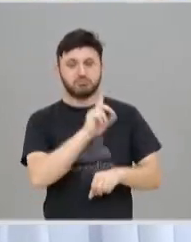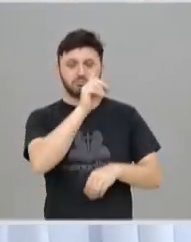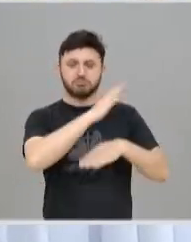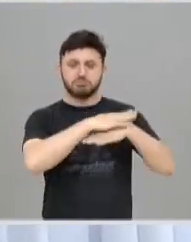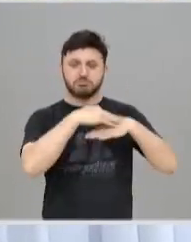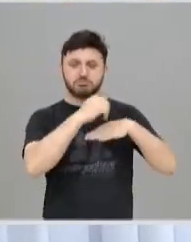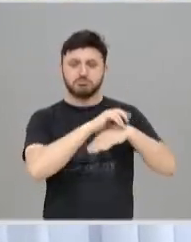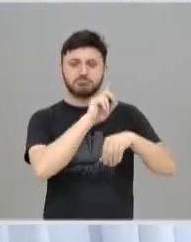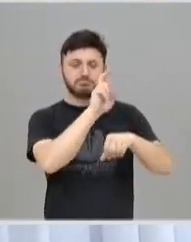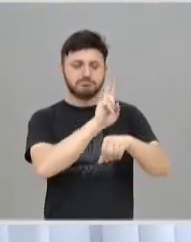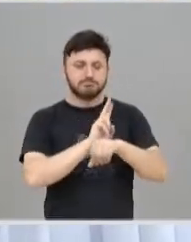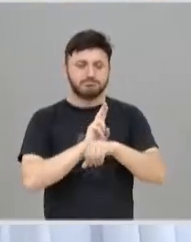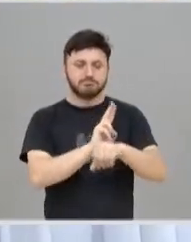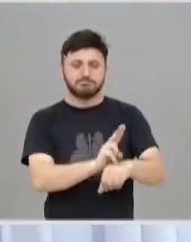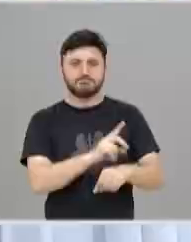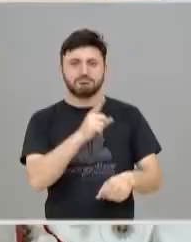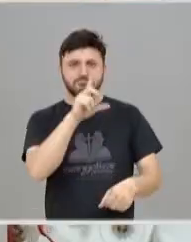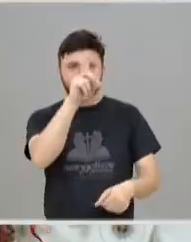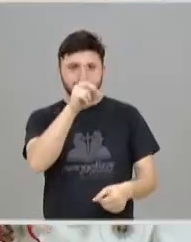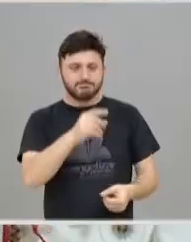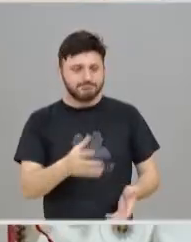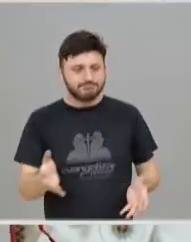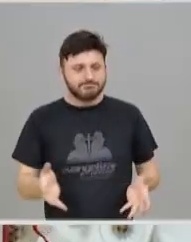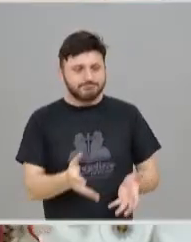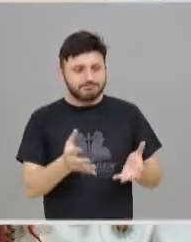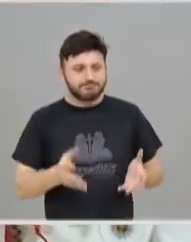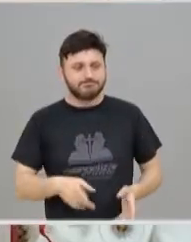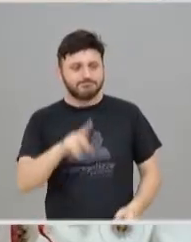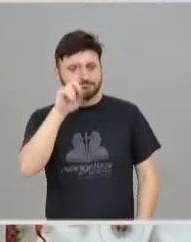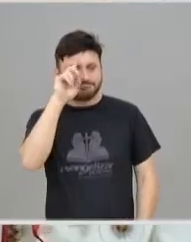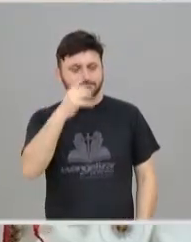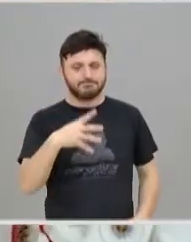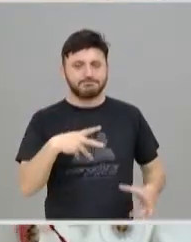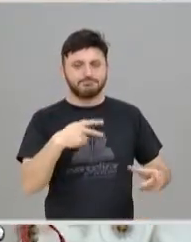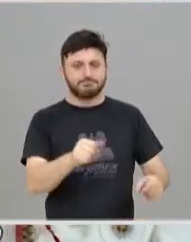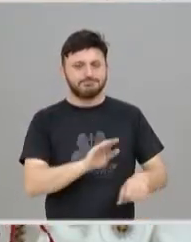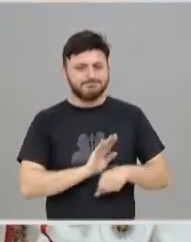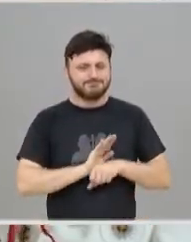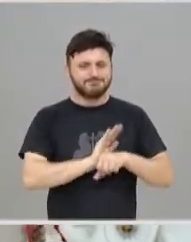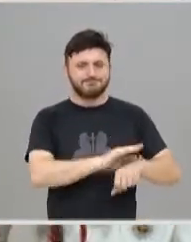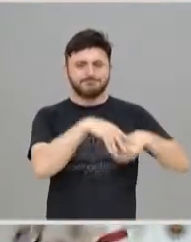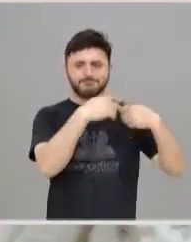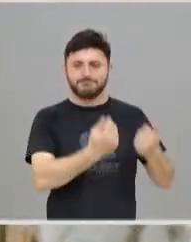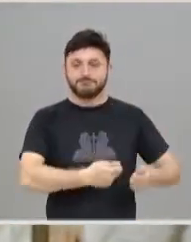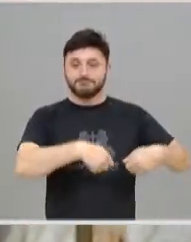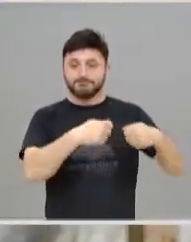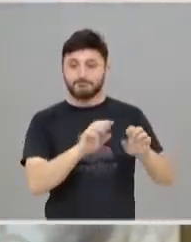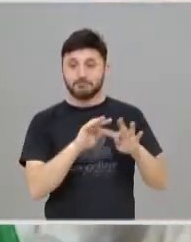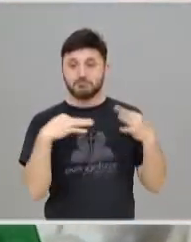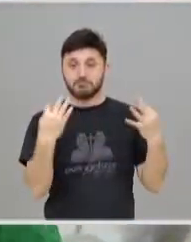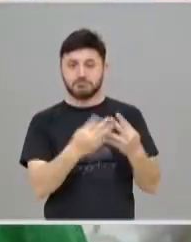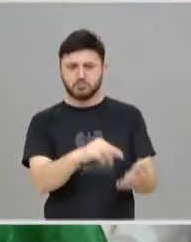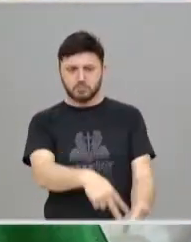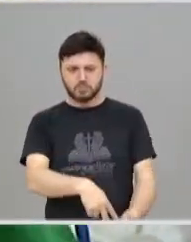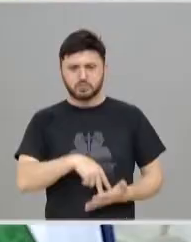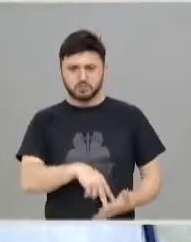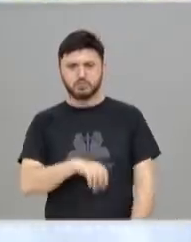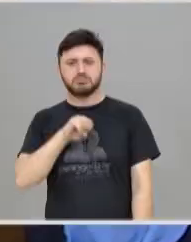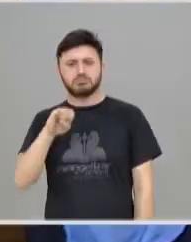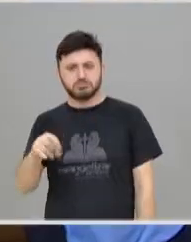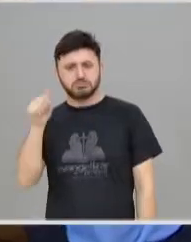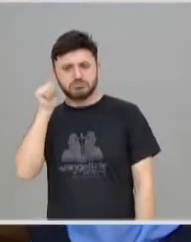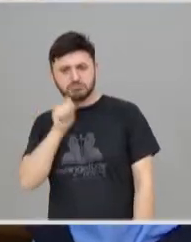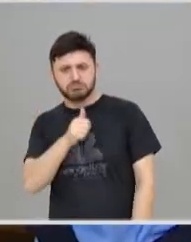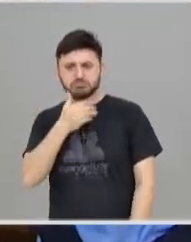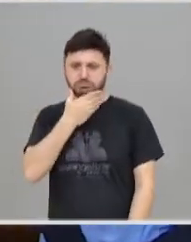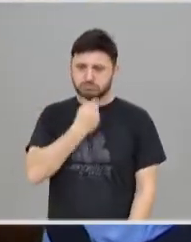Deus cuida, onde Deus se esmera em mandar todos os auxílios necessários. Eu lhes garanto, se um homem, uma mulher,